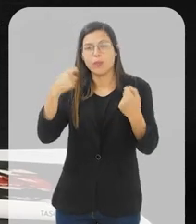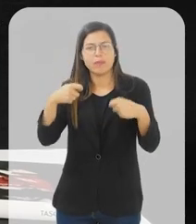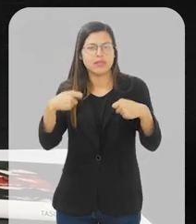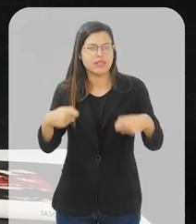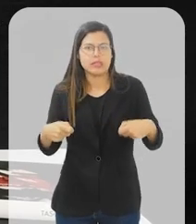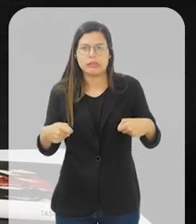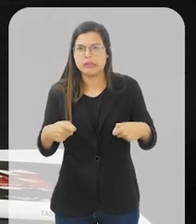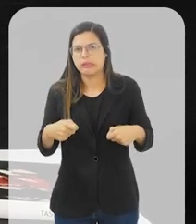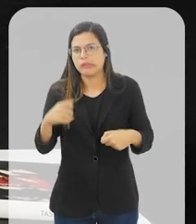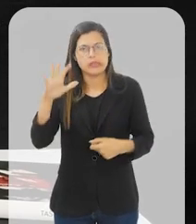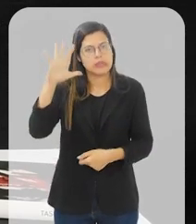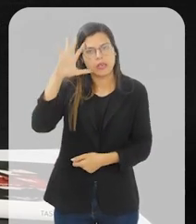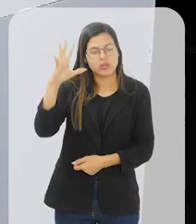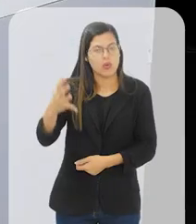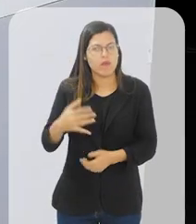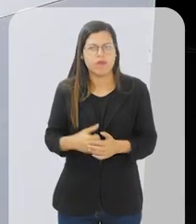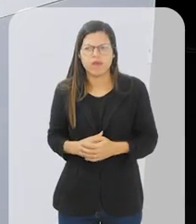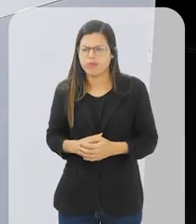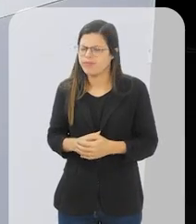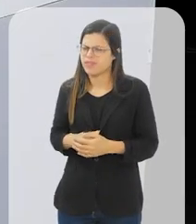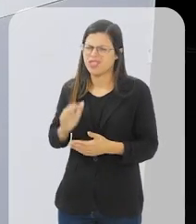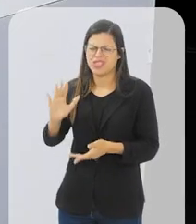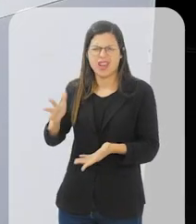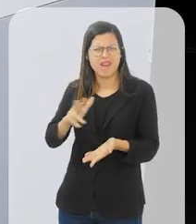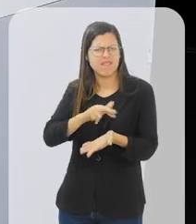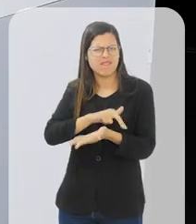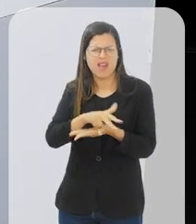aqui, enfim... Ah,